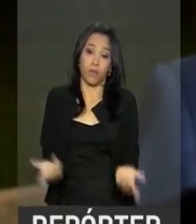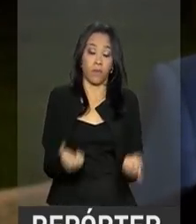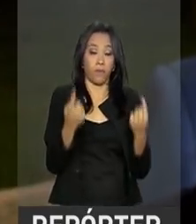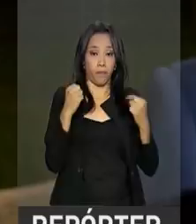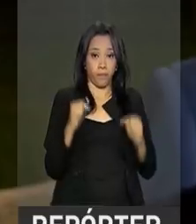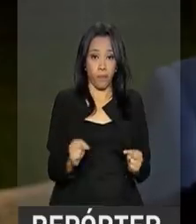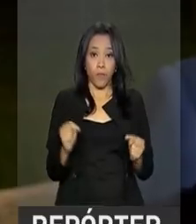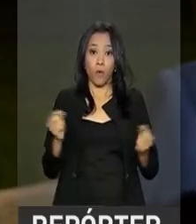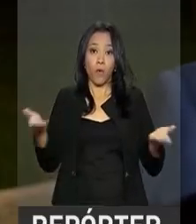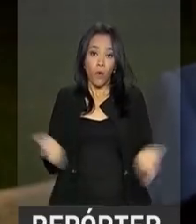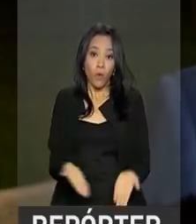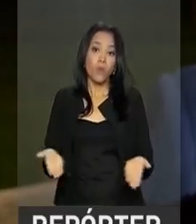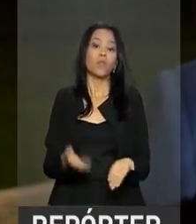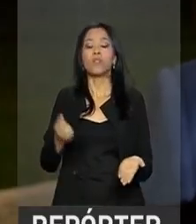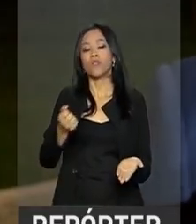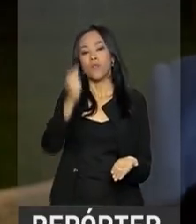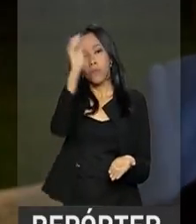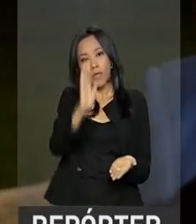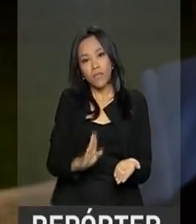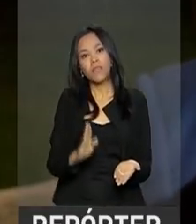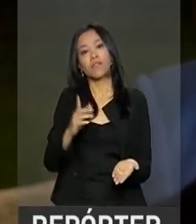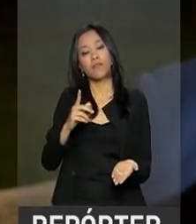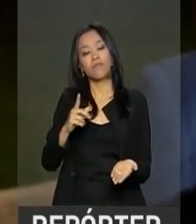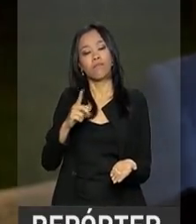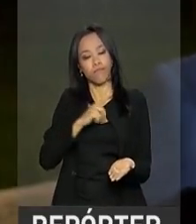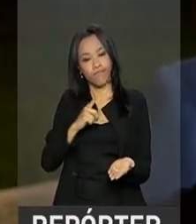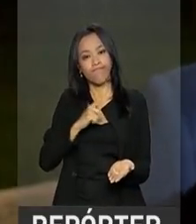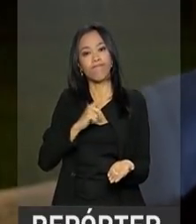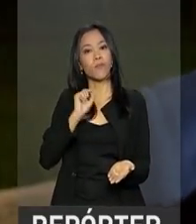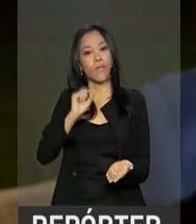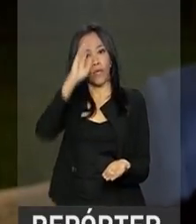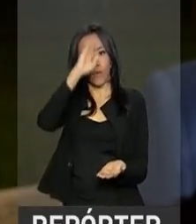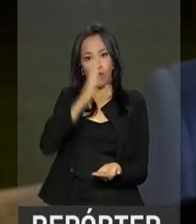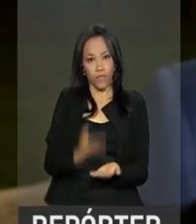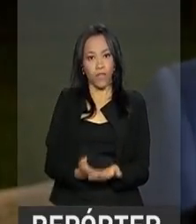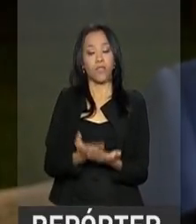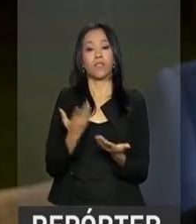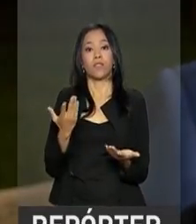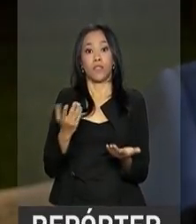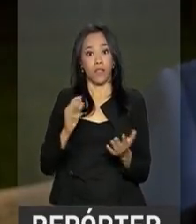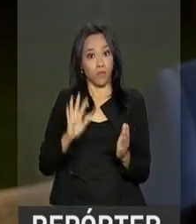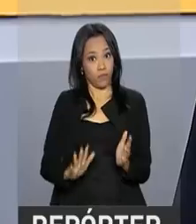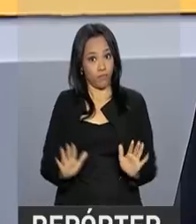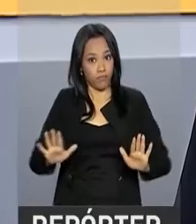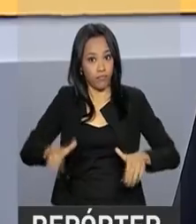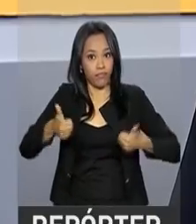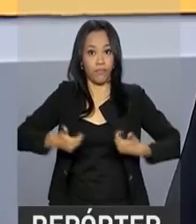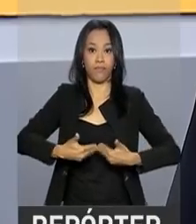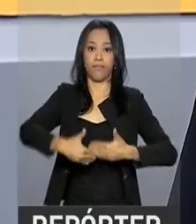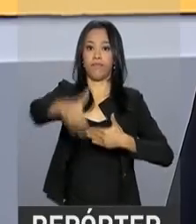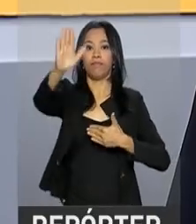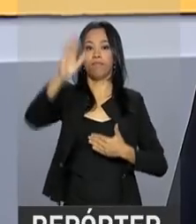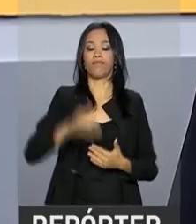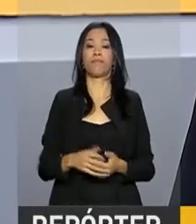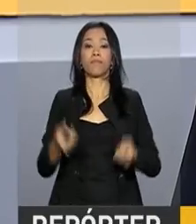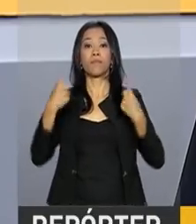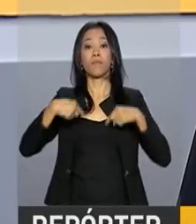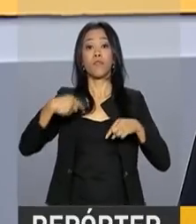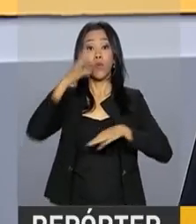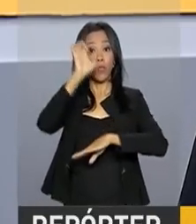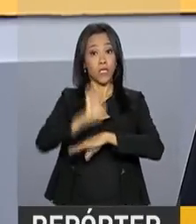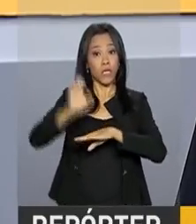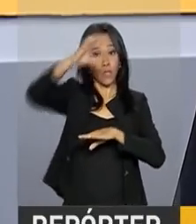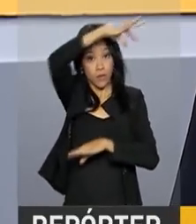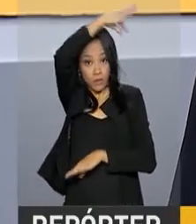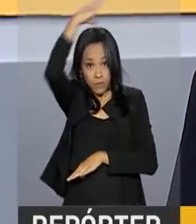digamos, hoje reúne cada vez mais a confiança daqueles que querem que o país tenha futuro. O Espírito Santo ganhou